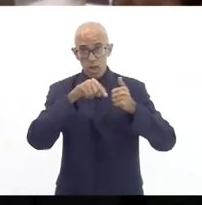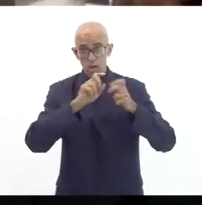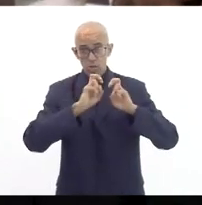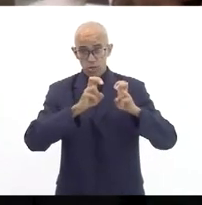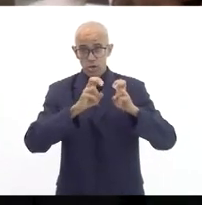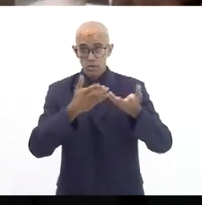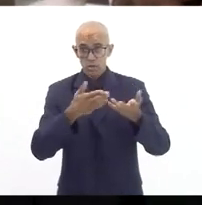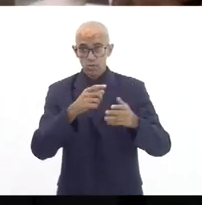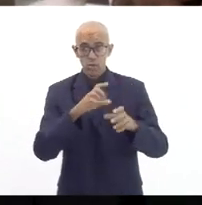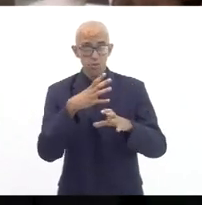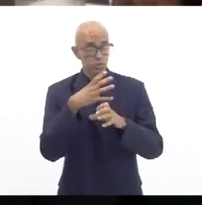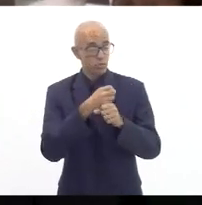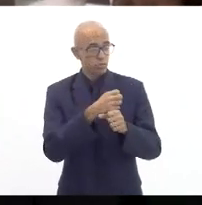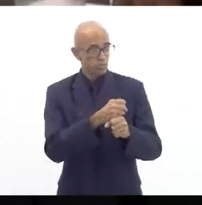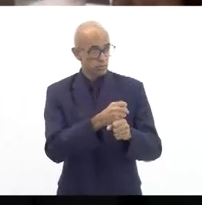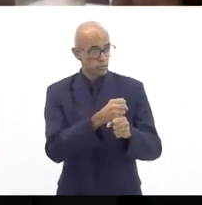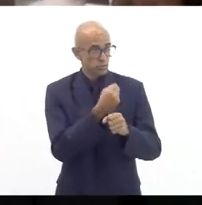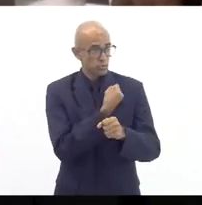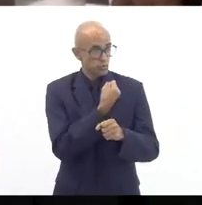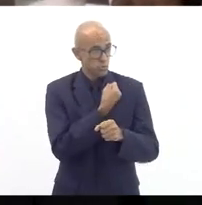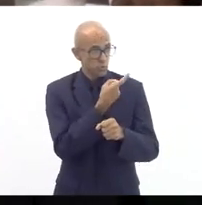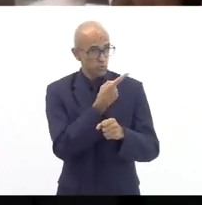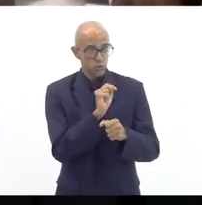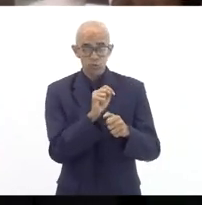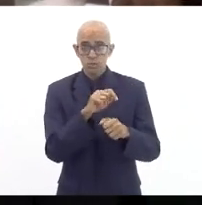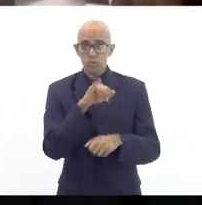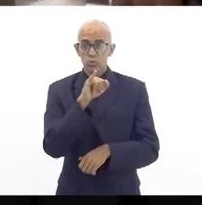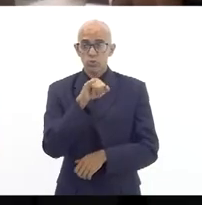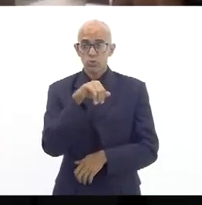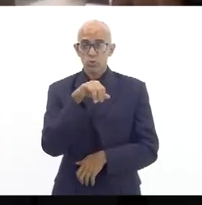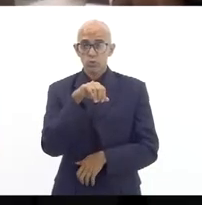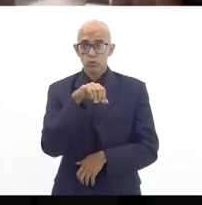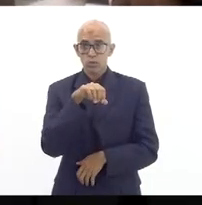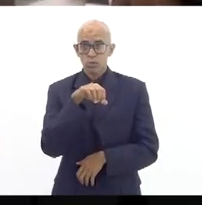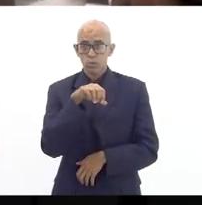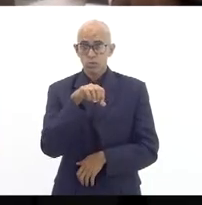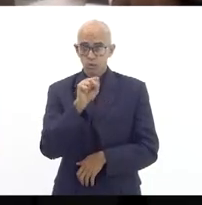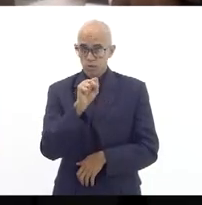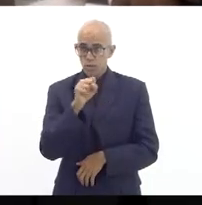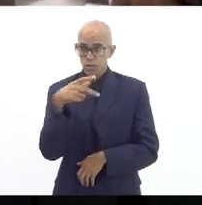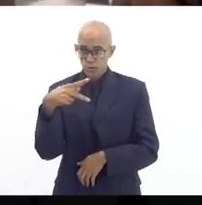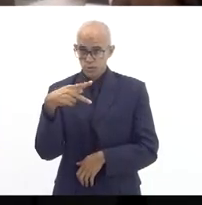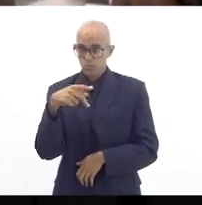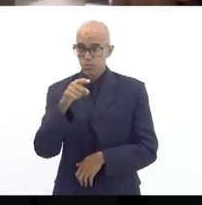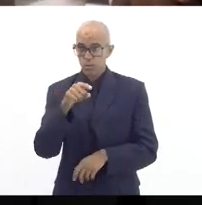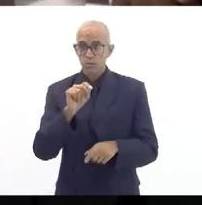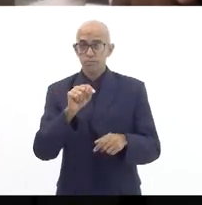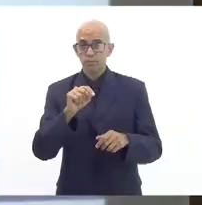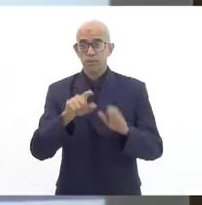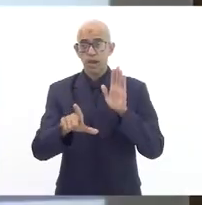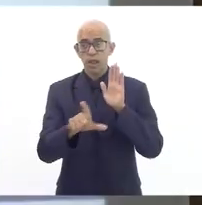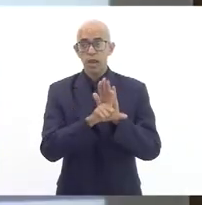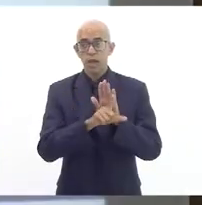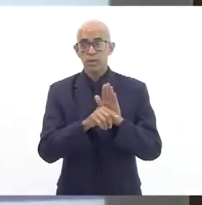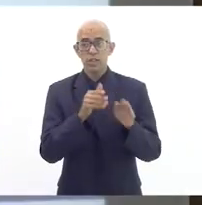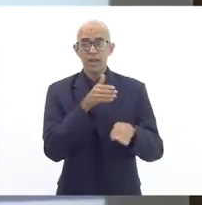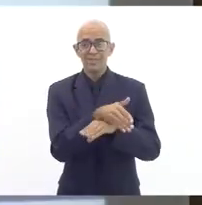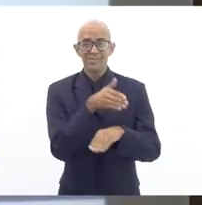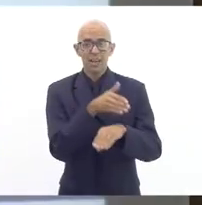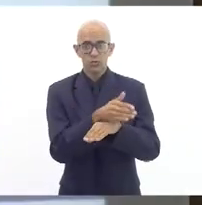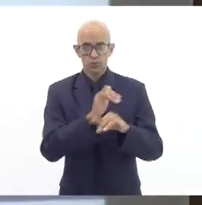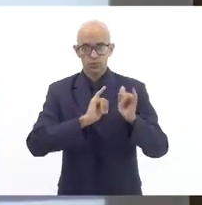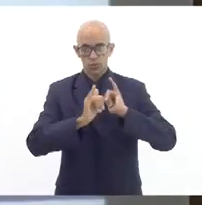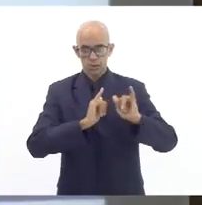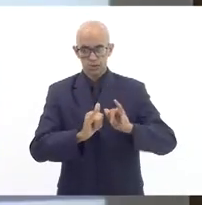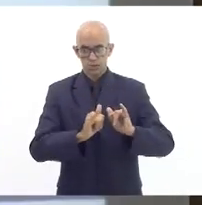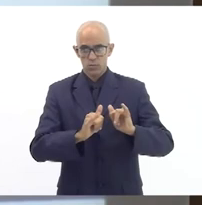indicadores que a gente produziu a partir dos dados do ISP, pela solicitação do pedido de lei de acesso à informação. Em 2018, né, vocês podem ver